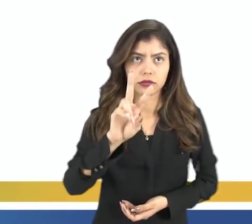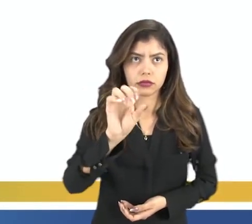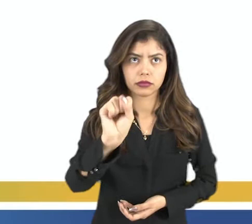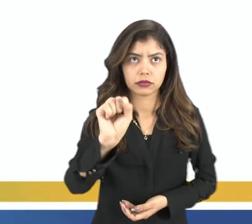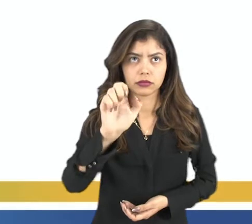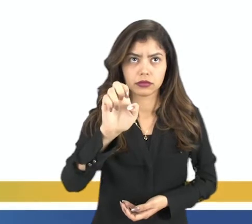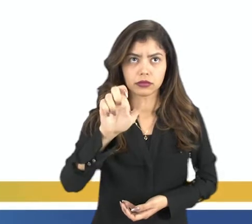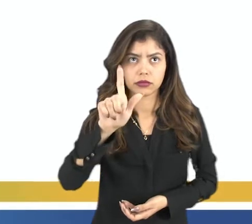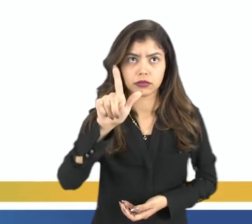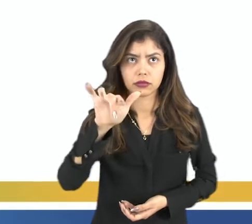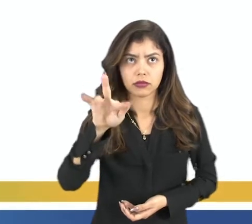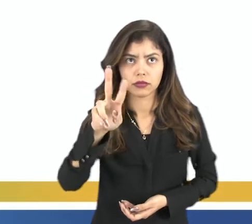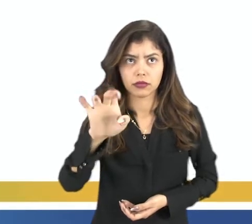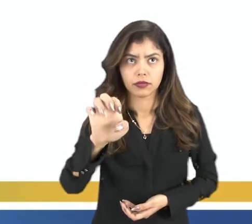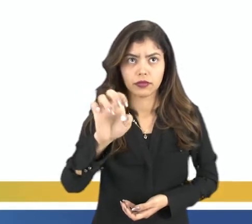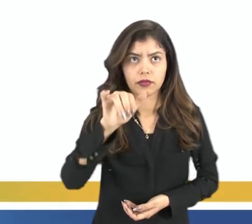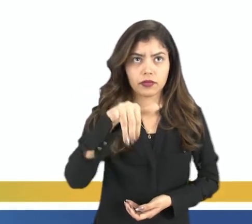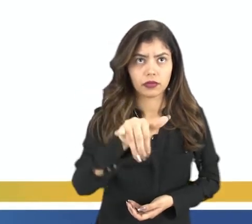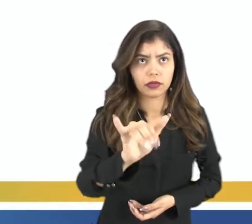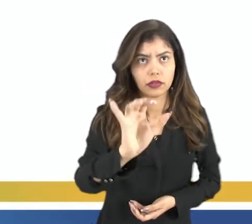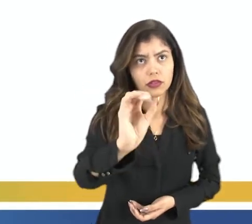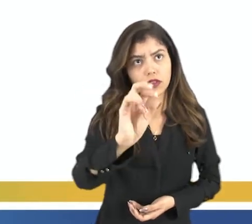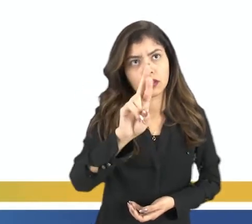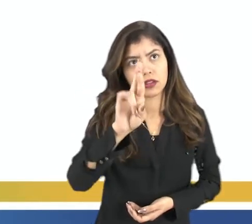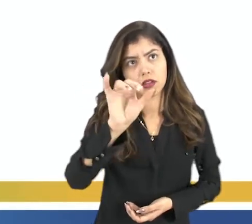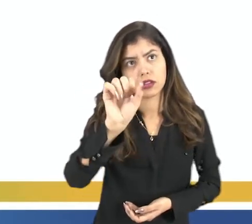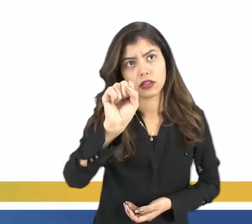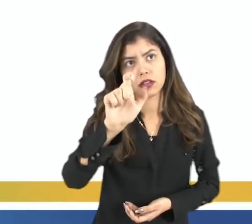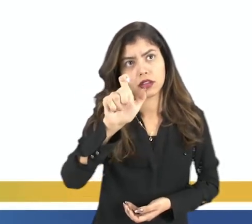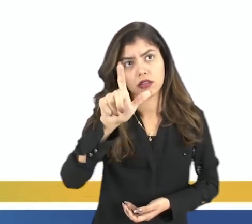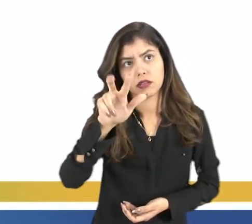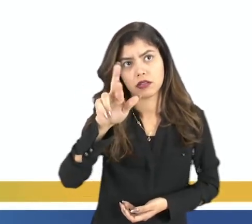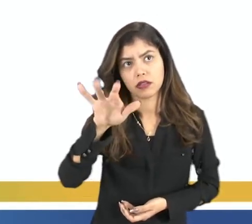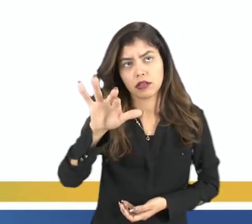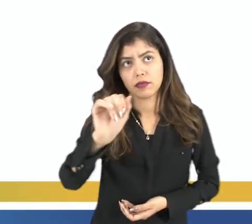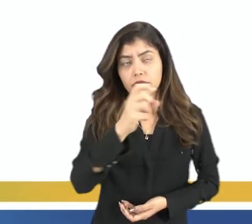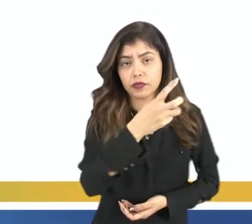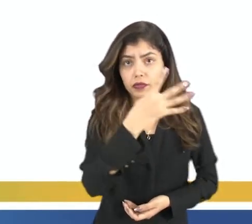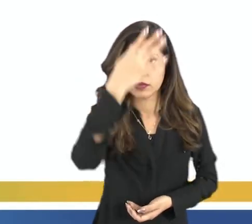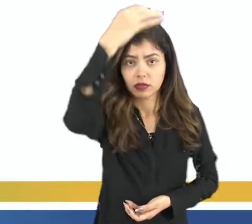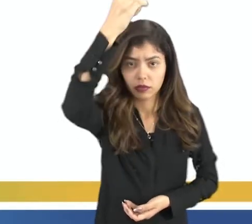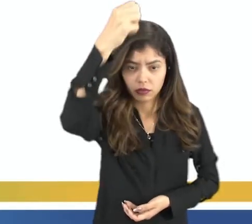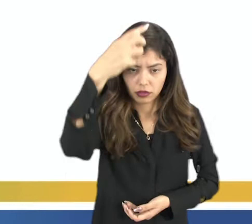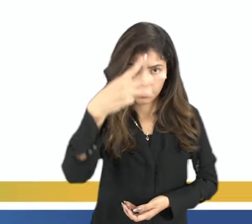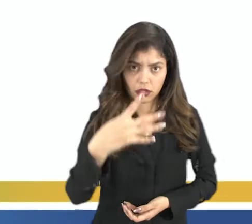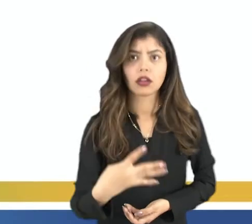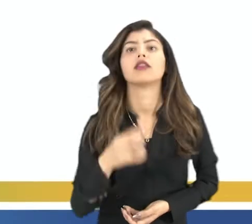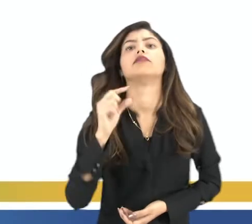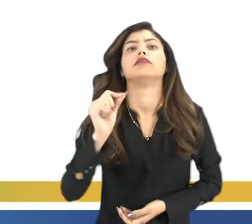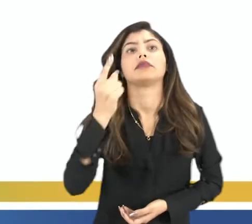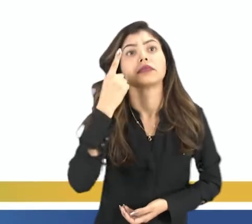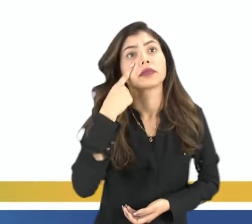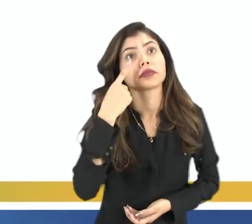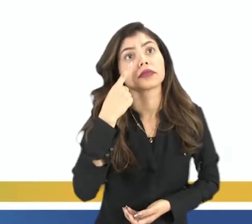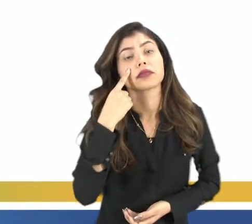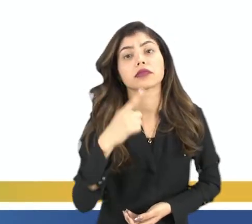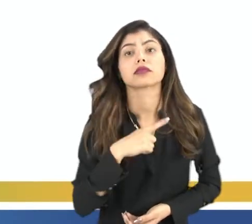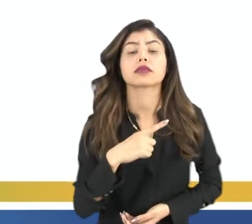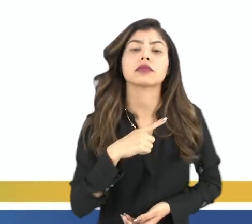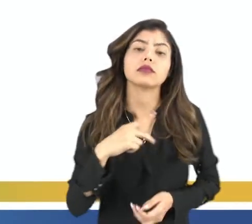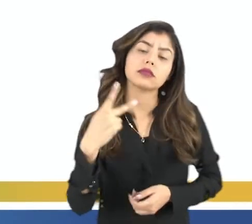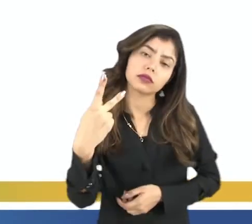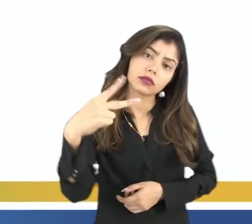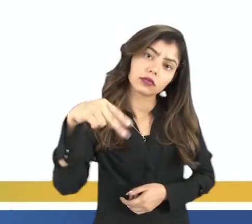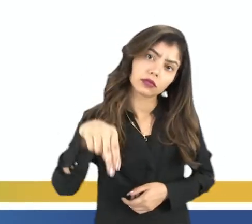ourselves, yourselves, themselves. Se você observar, veja aí, eu tenho um